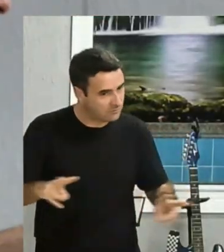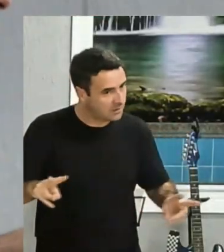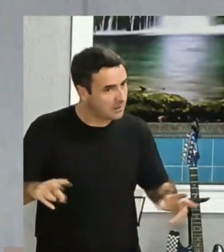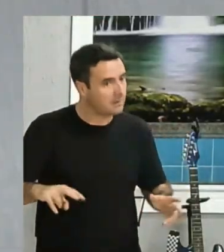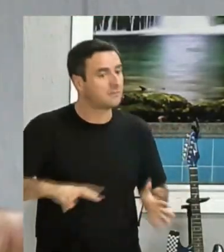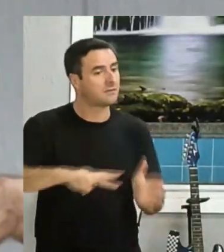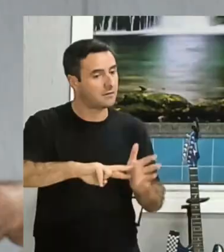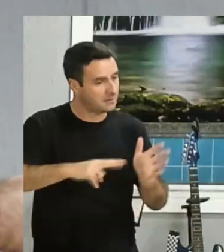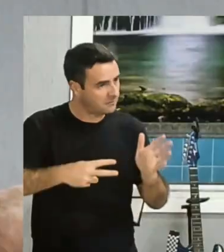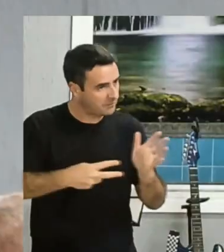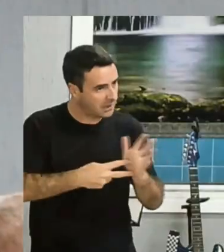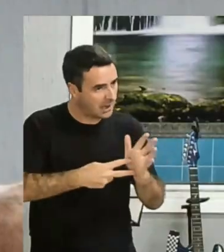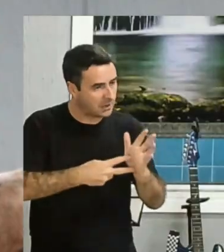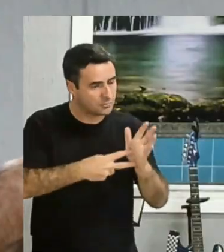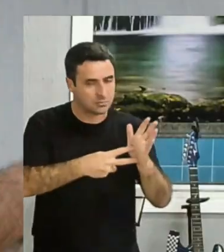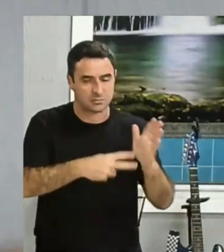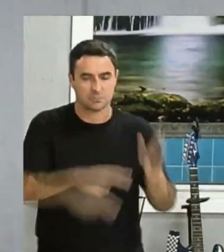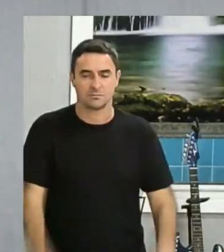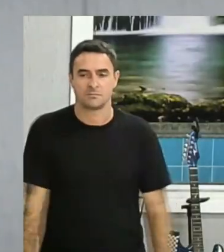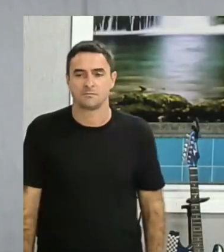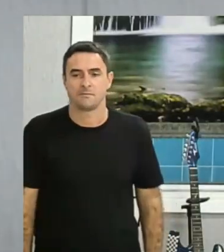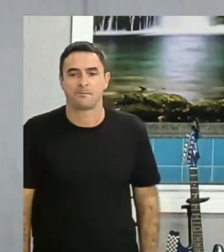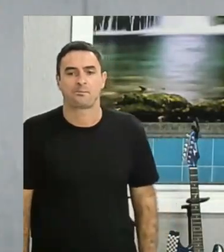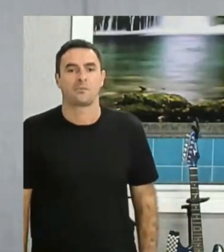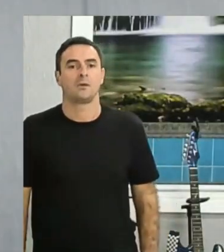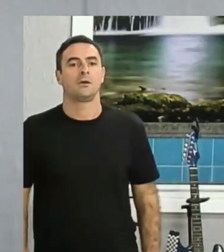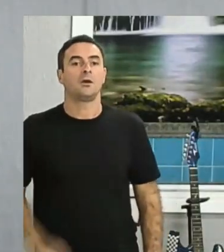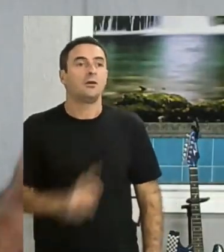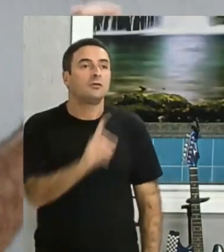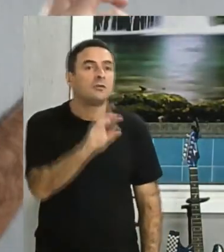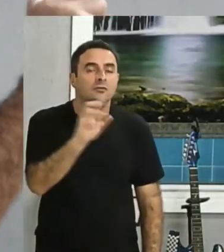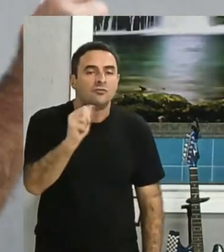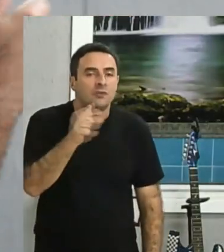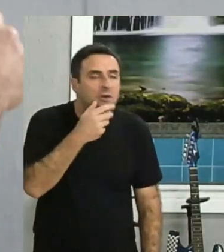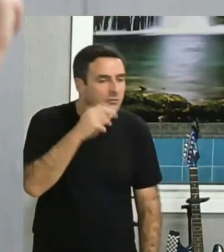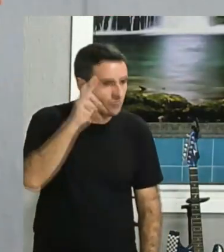Cristo. Se referindo à volta de Cristo. Esse dia do